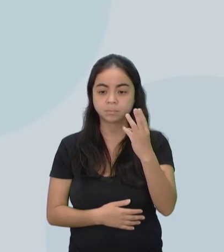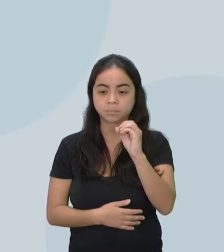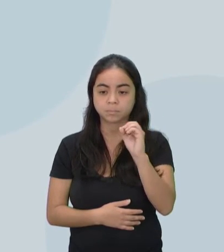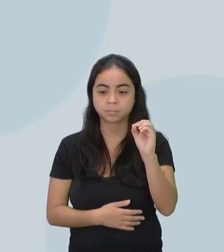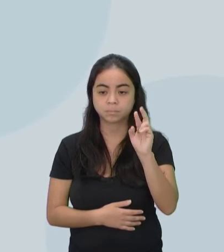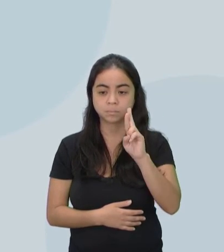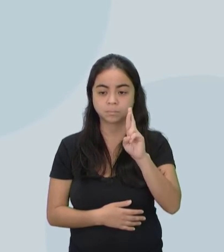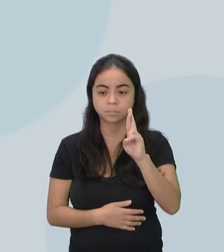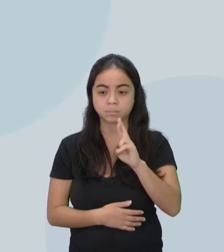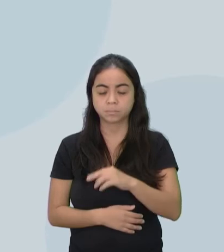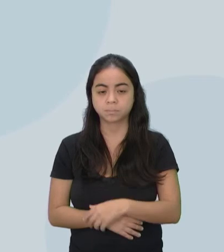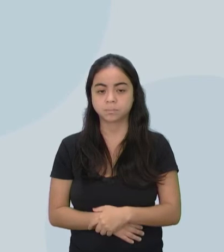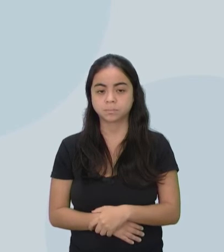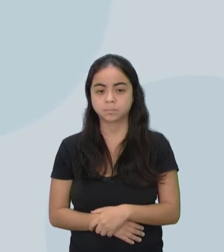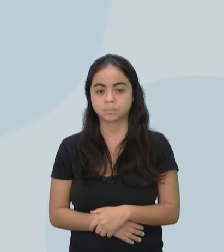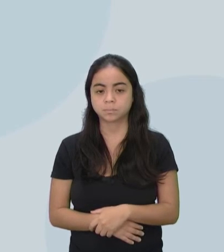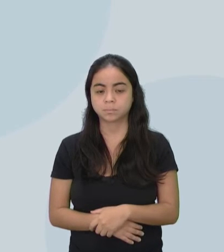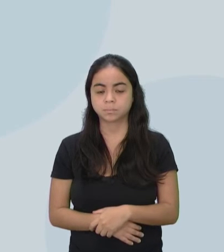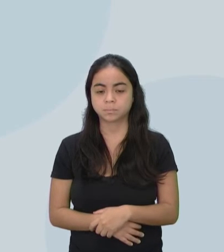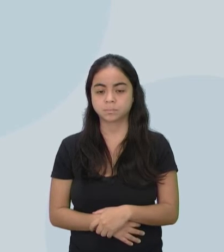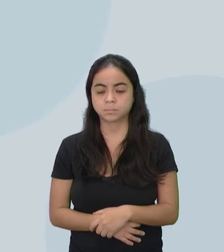R$300.